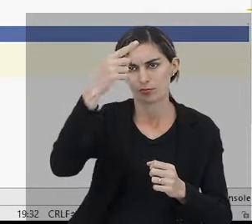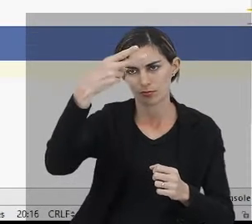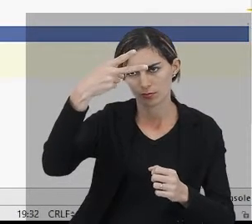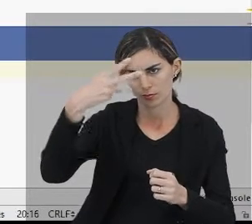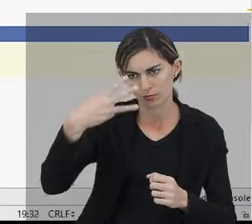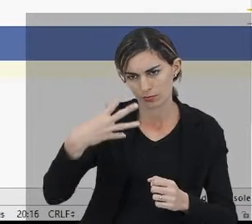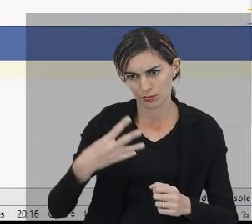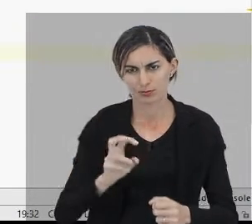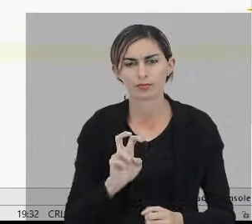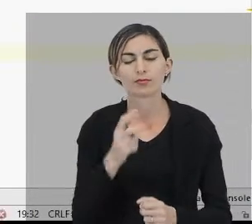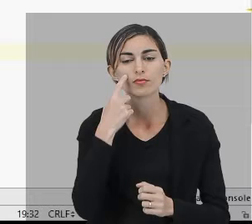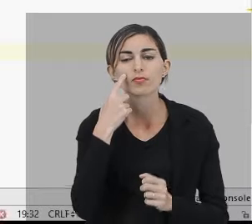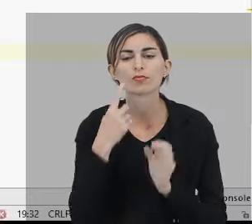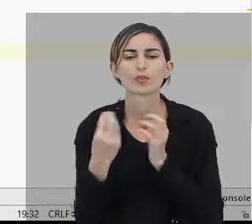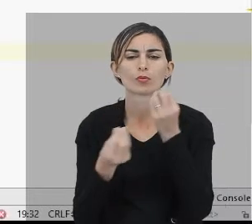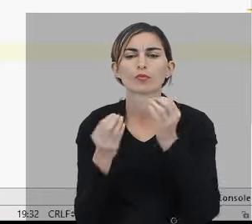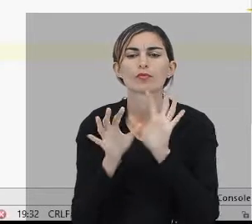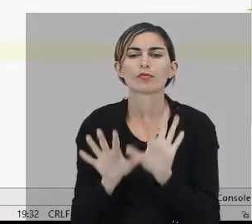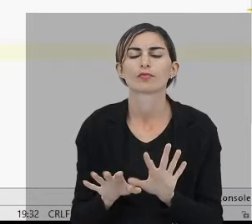ver como ficou.